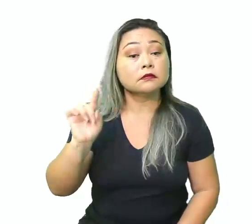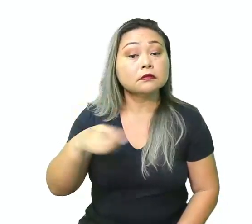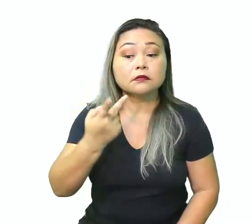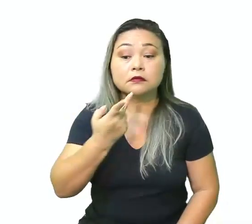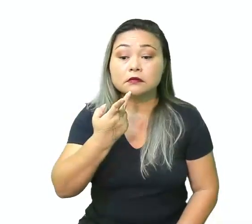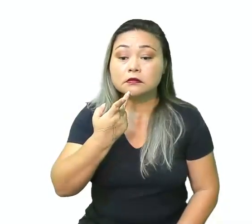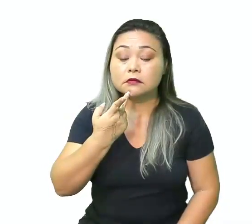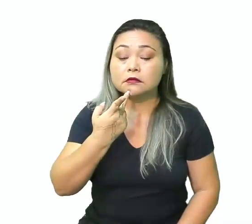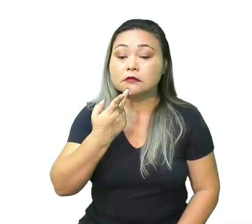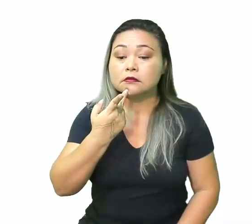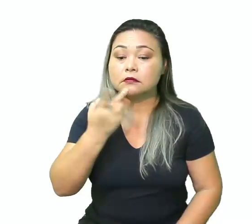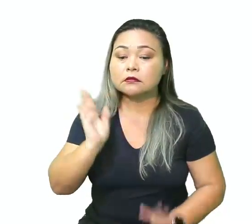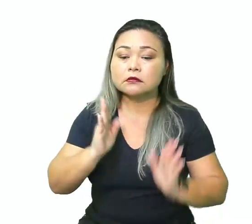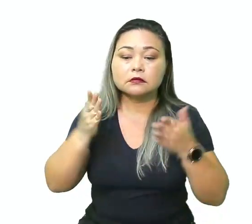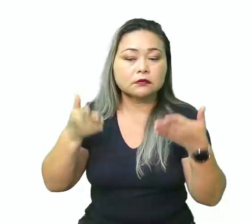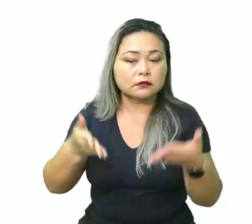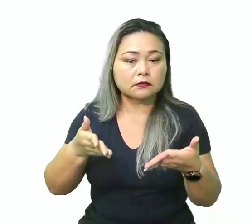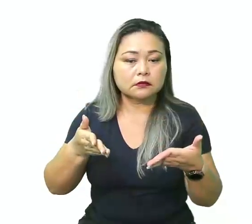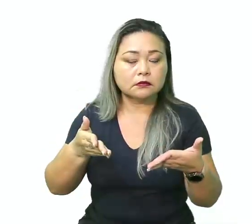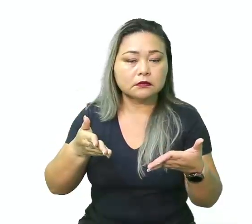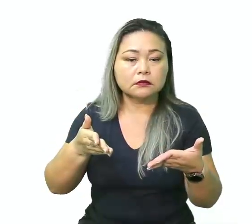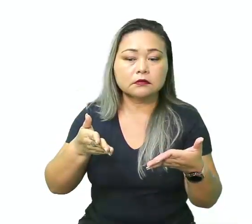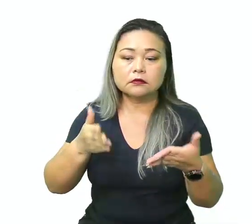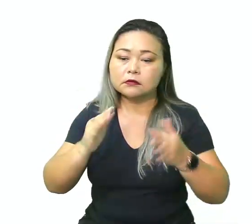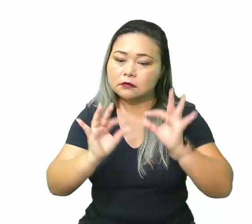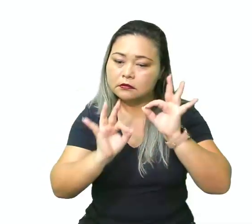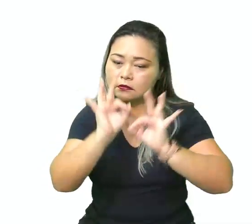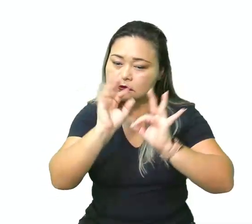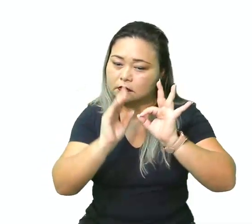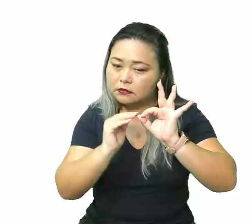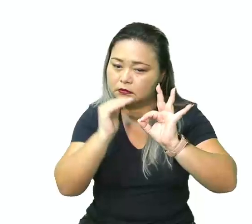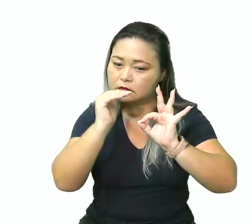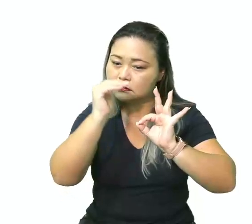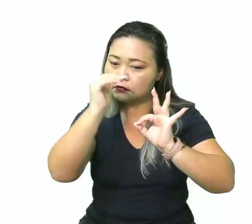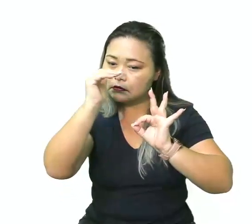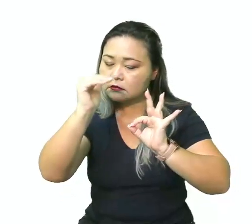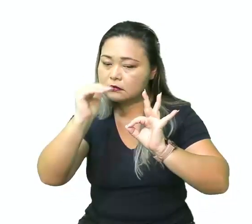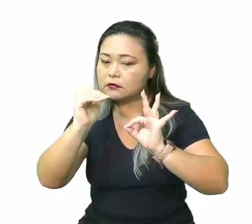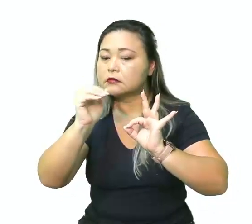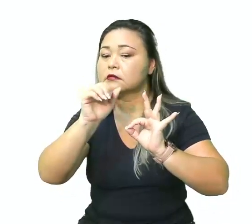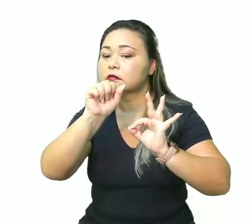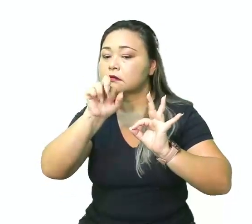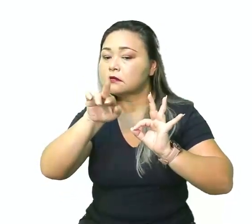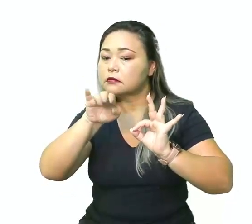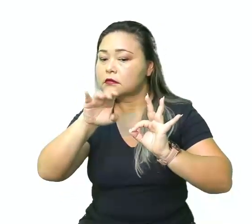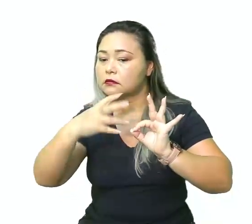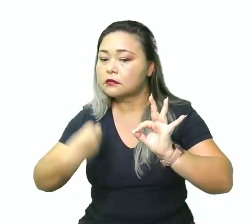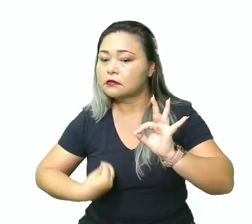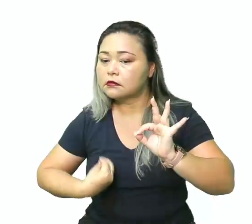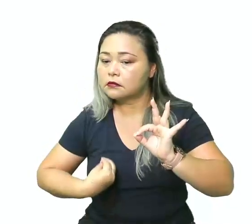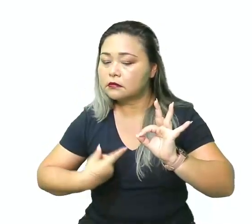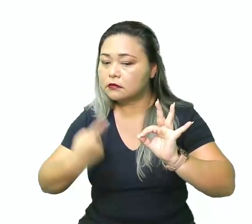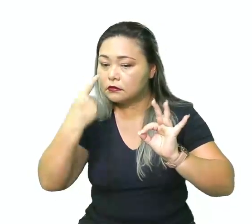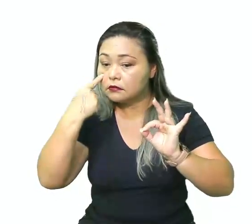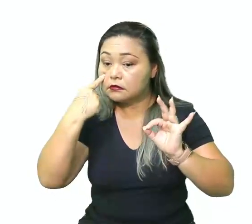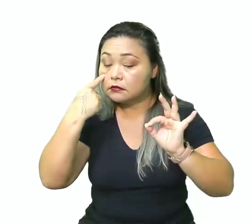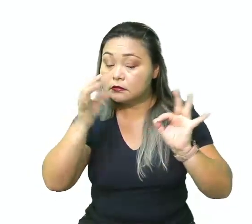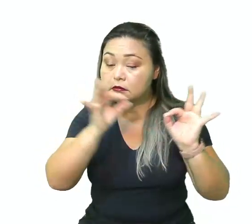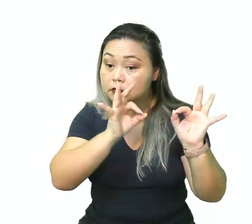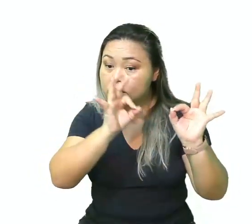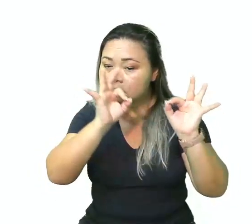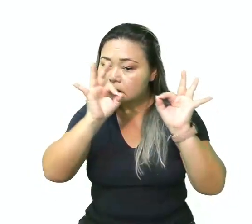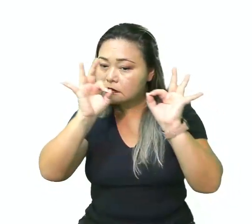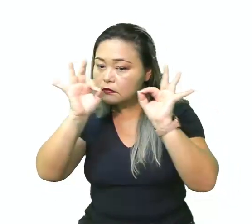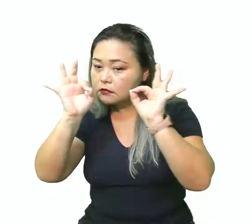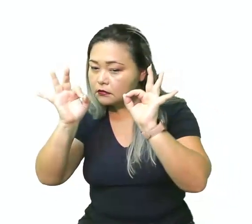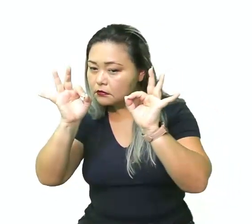nós focamos sobre os níveis de organização dos seres vivos. Então, fica ligadinho aqui